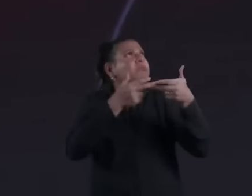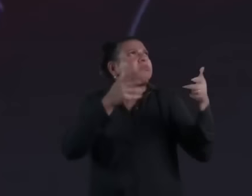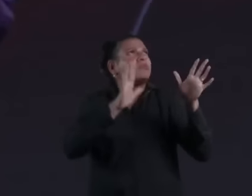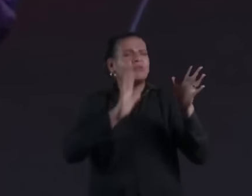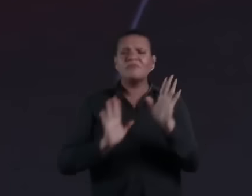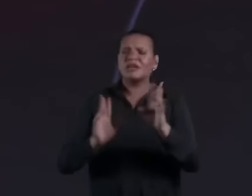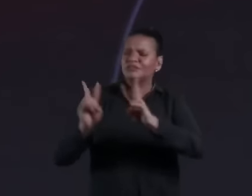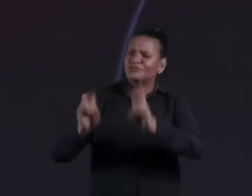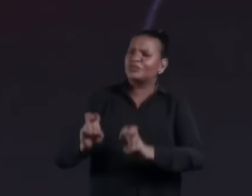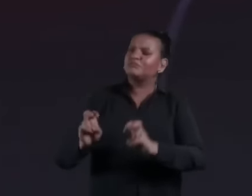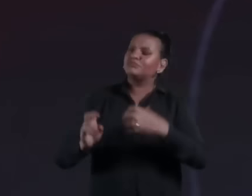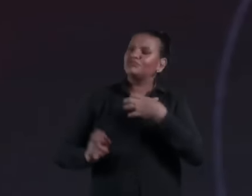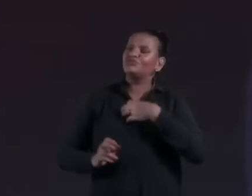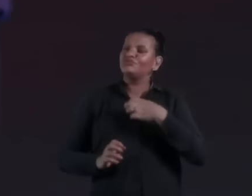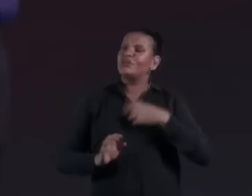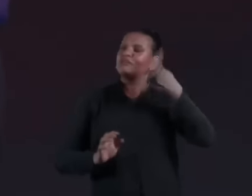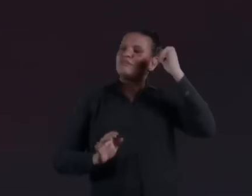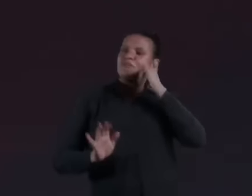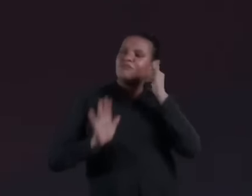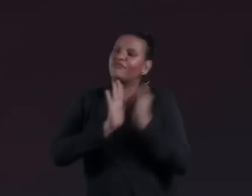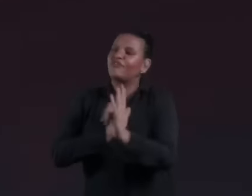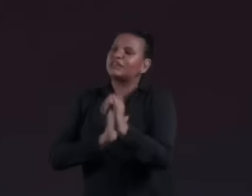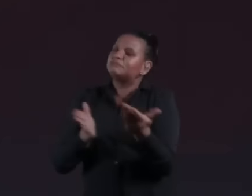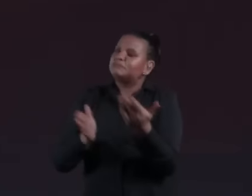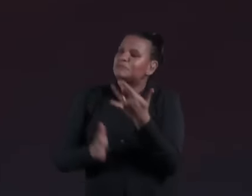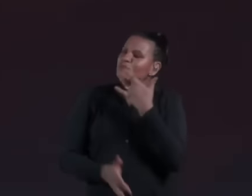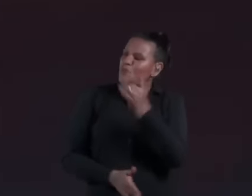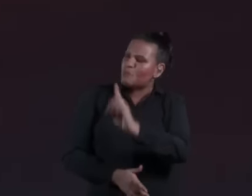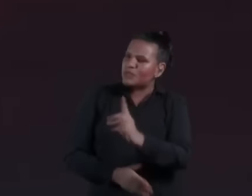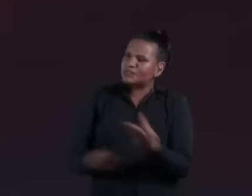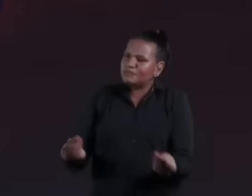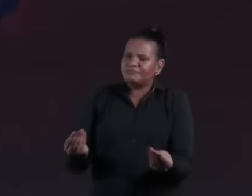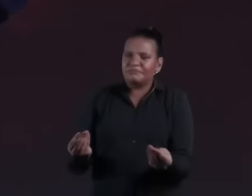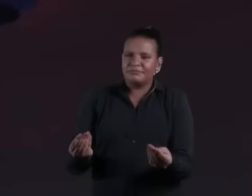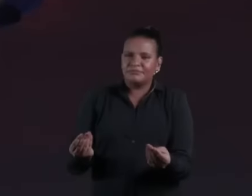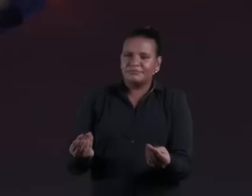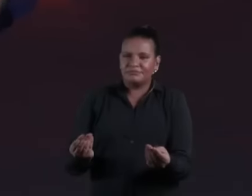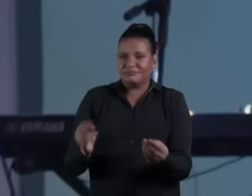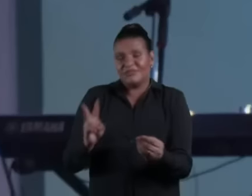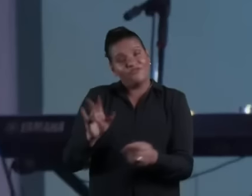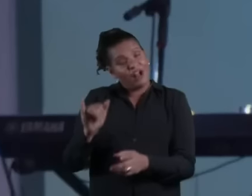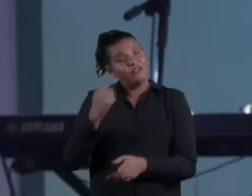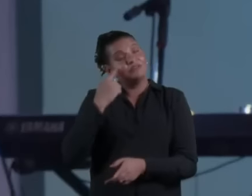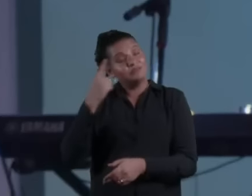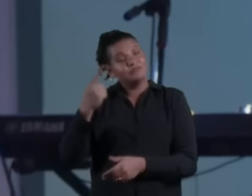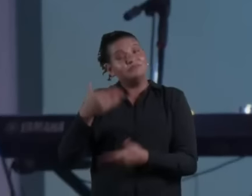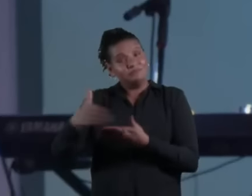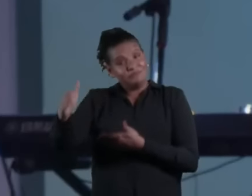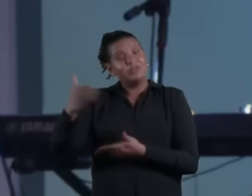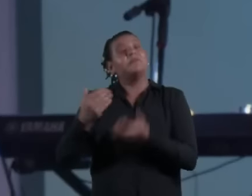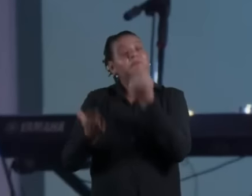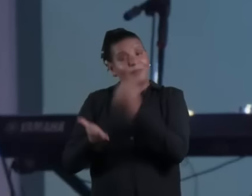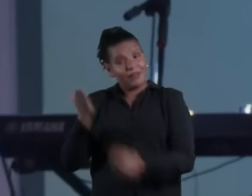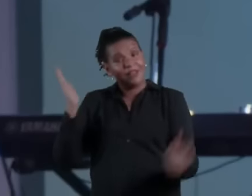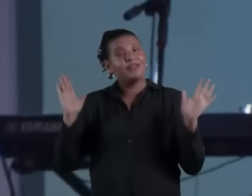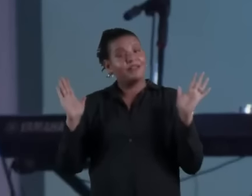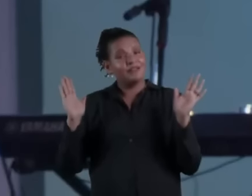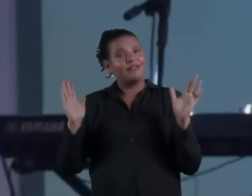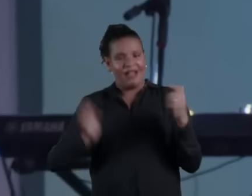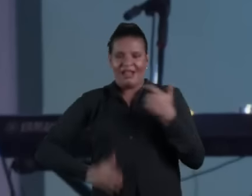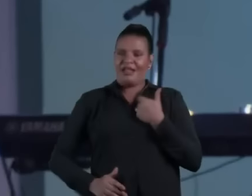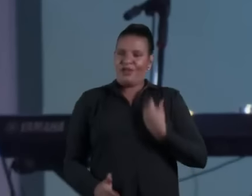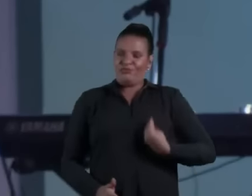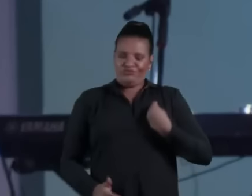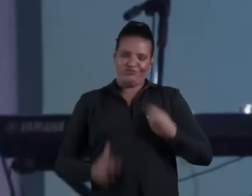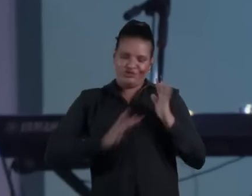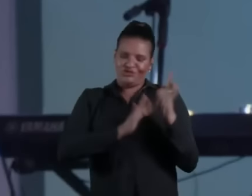Profético por isso vocês vão perder a oportunidade que vocês estão tendo com a minha presença